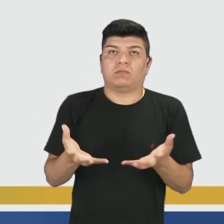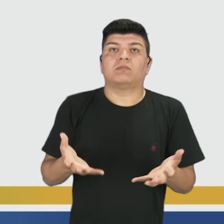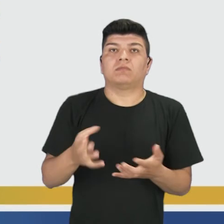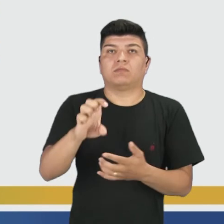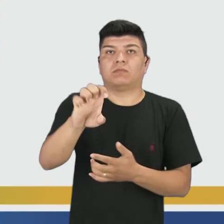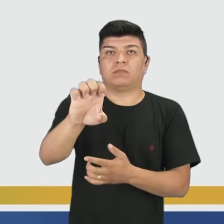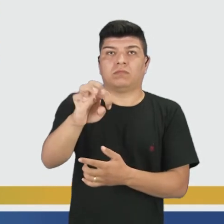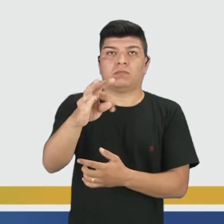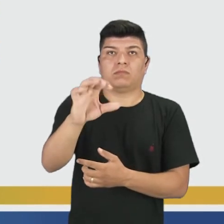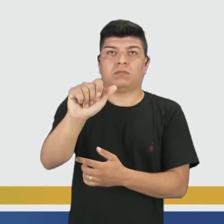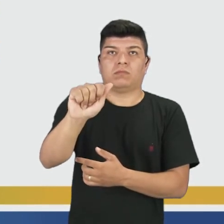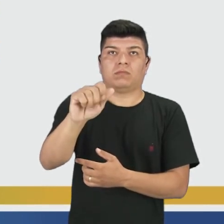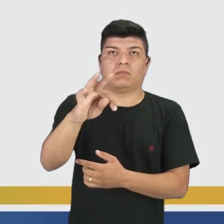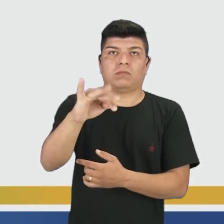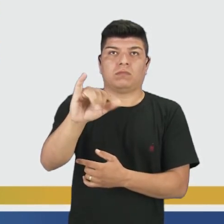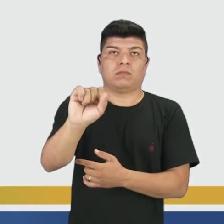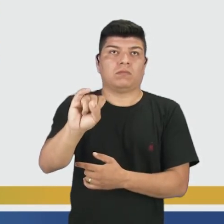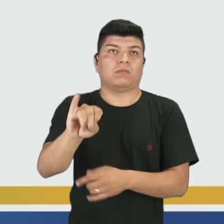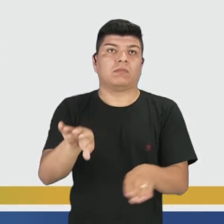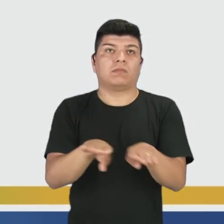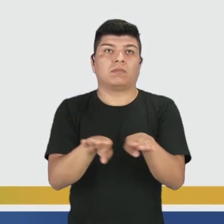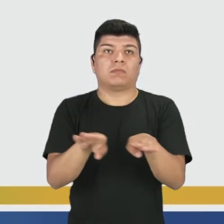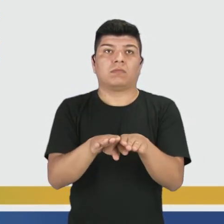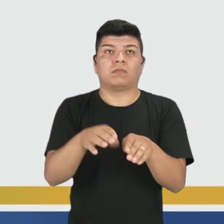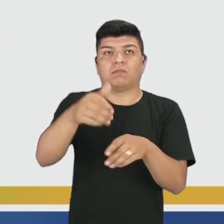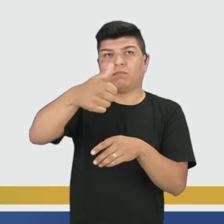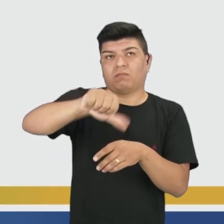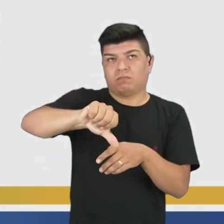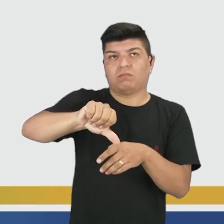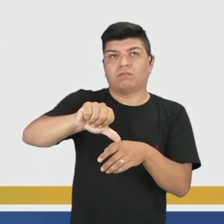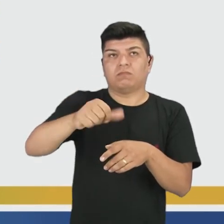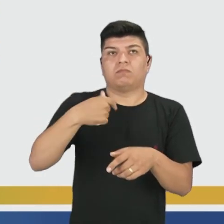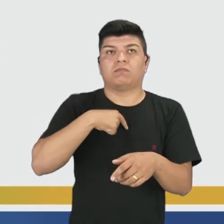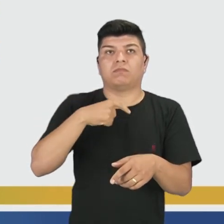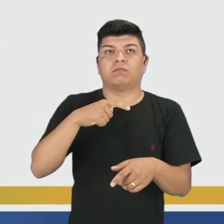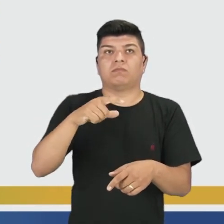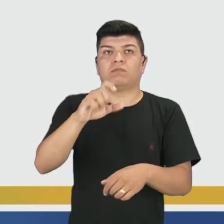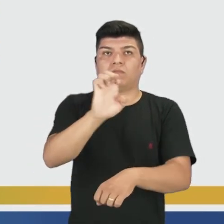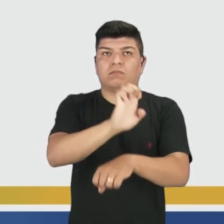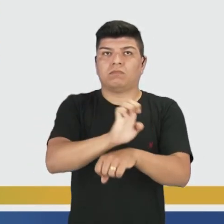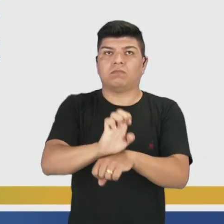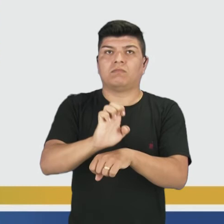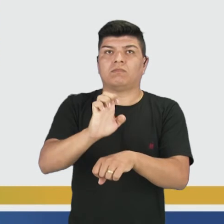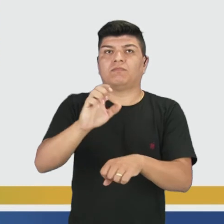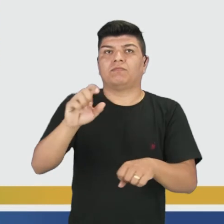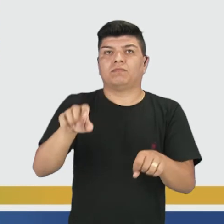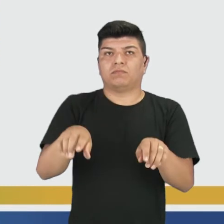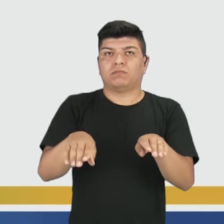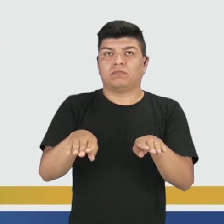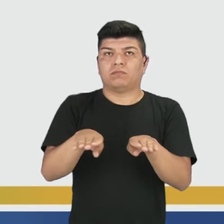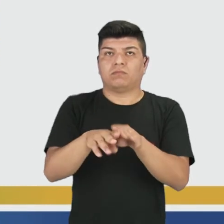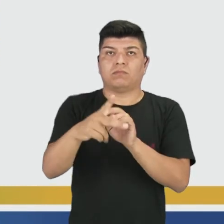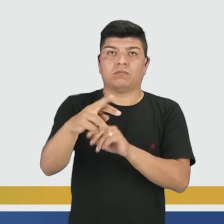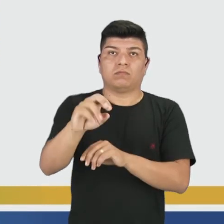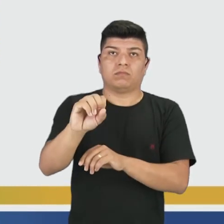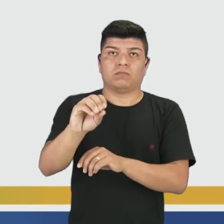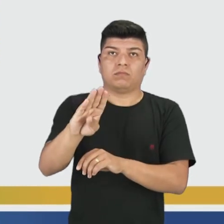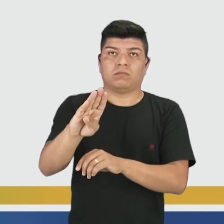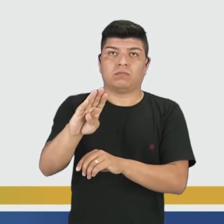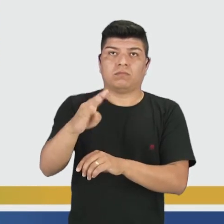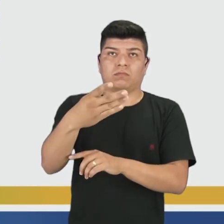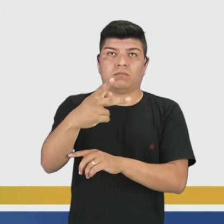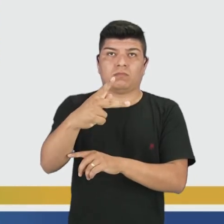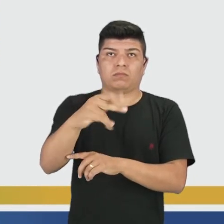estatais. Letra C, baixa circulação de capitais, retração do Produto Interno Bruto, PIB, e